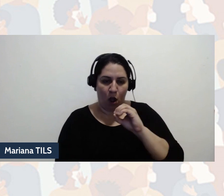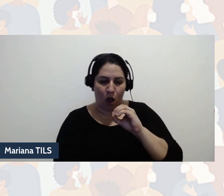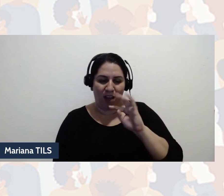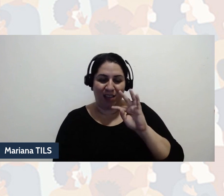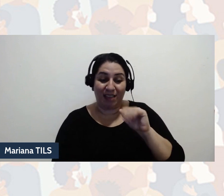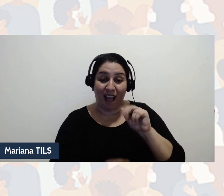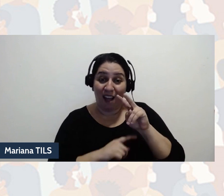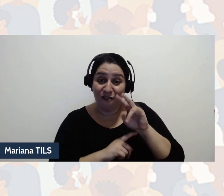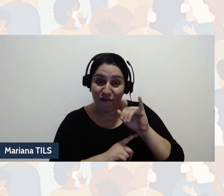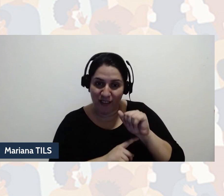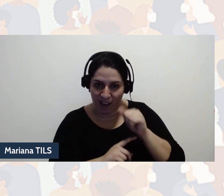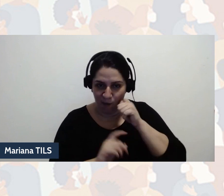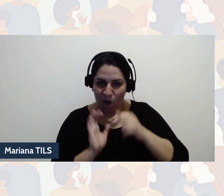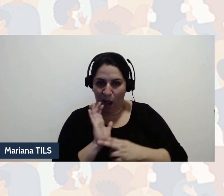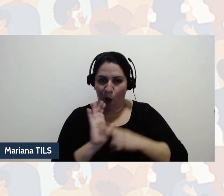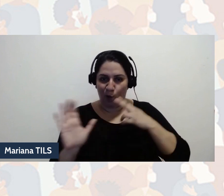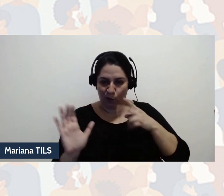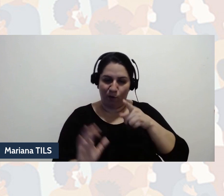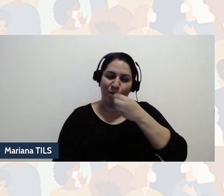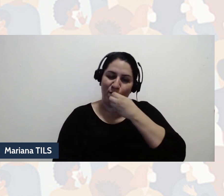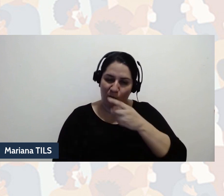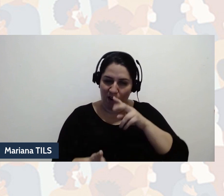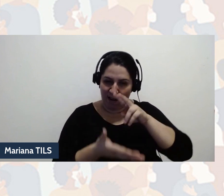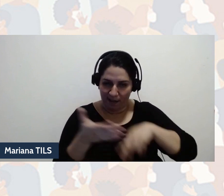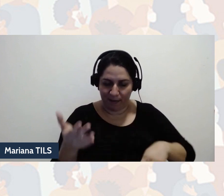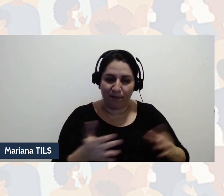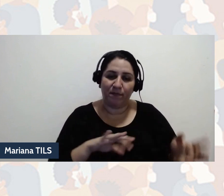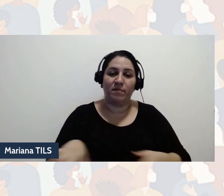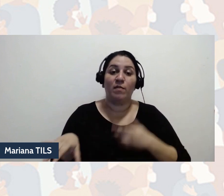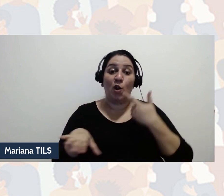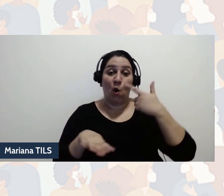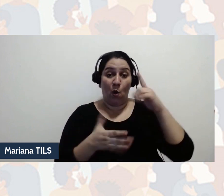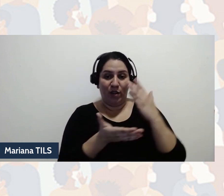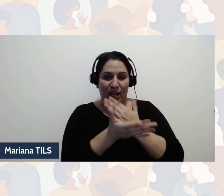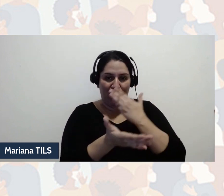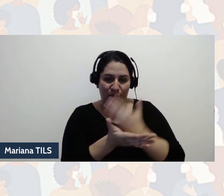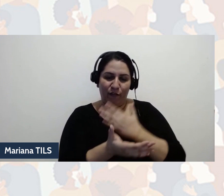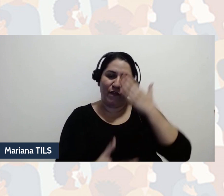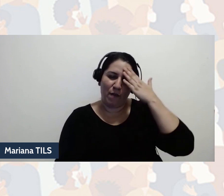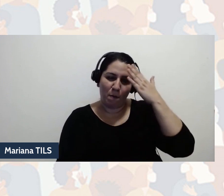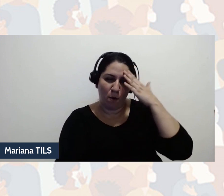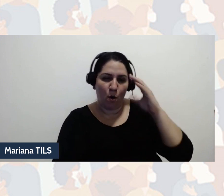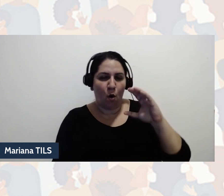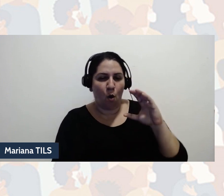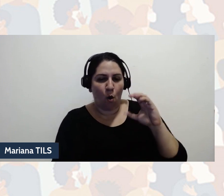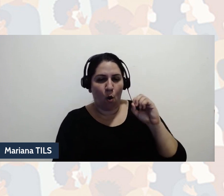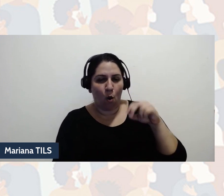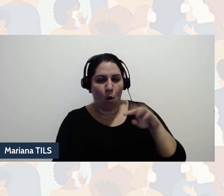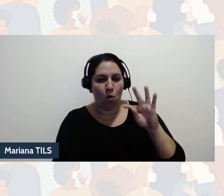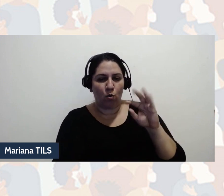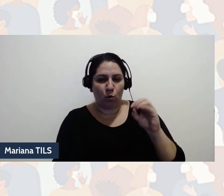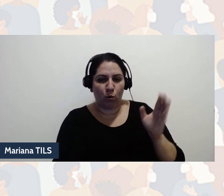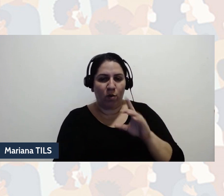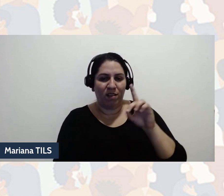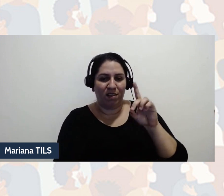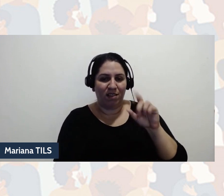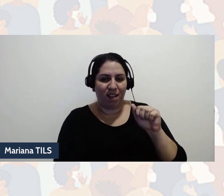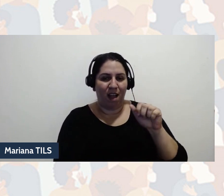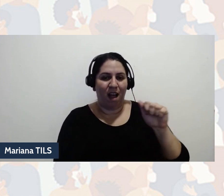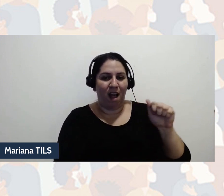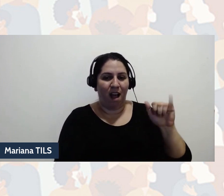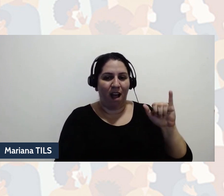né? Em um conto da Aya, de Margaret Atwood, de 1985, a queda na taxa de fertilidade